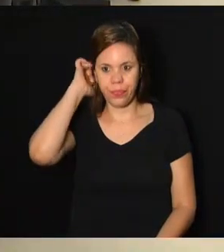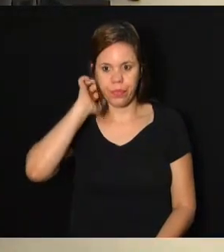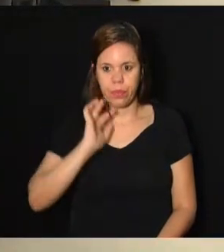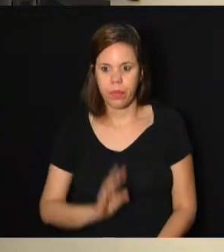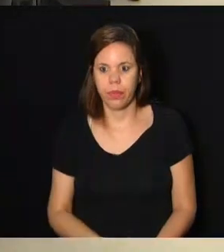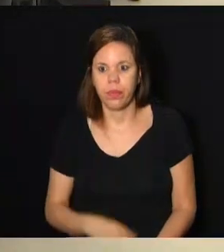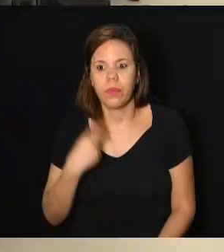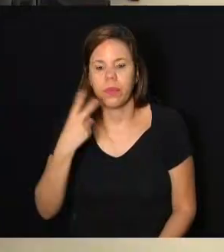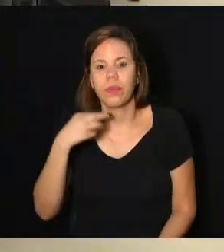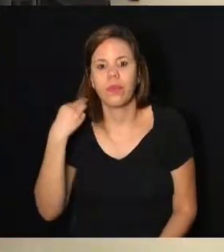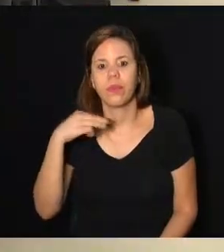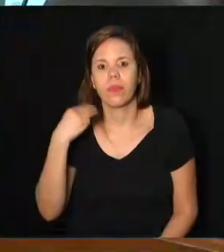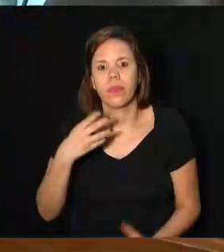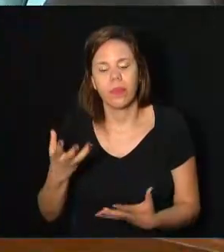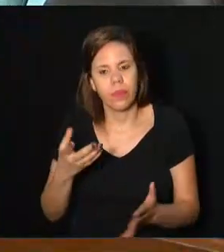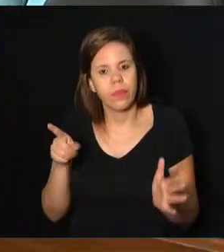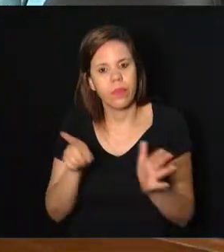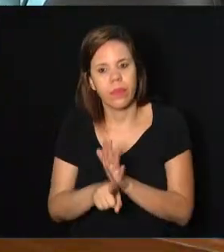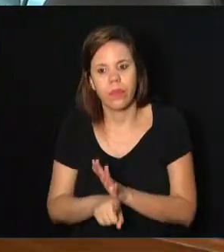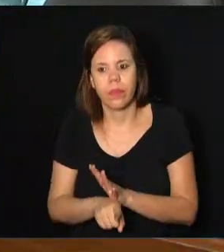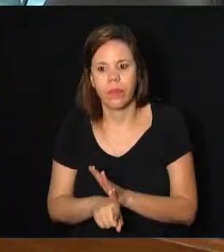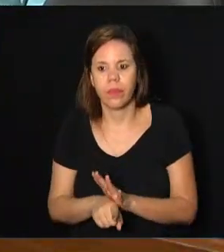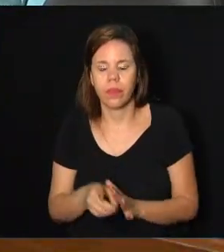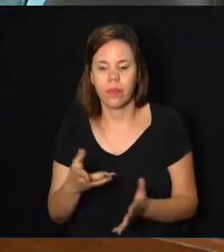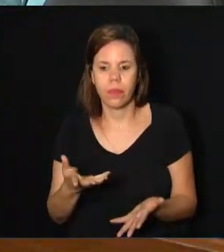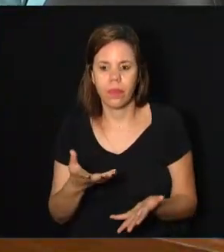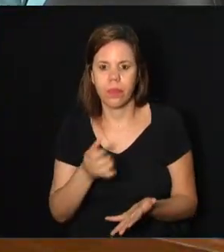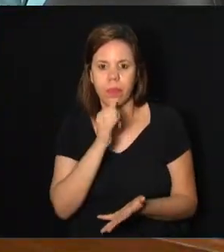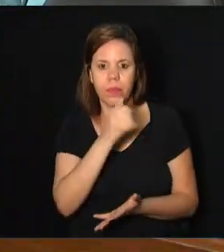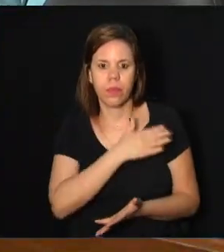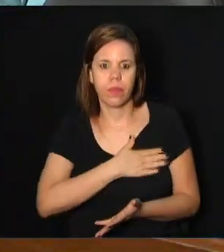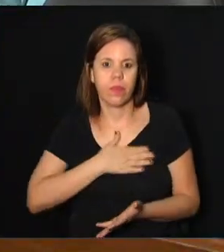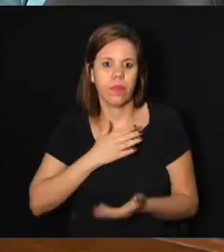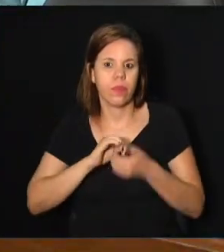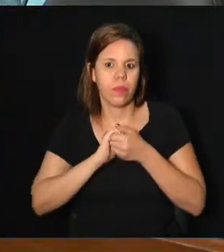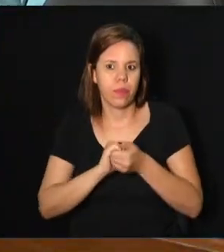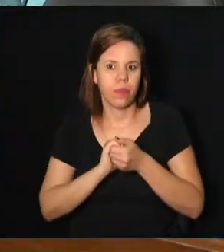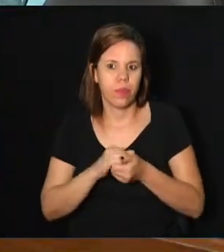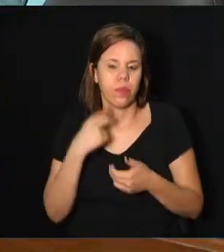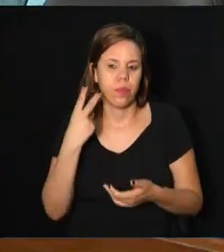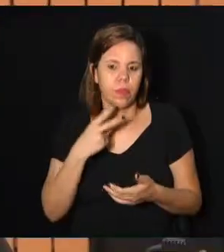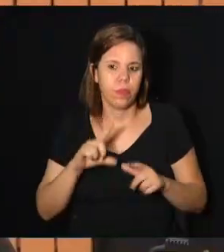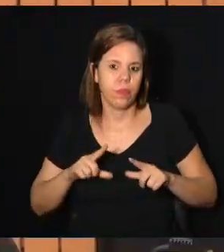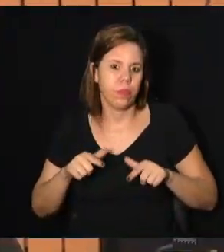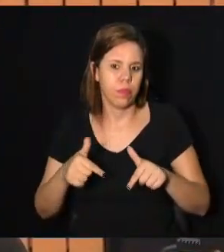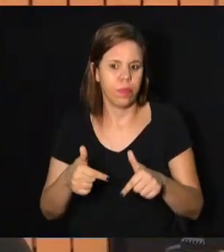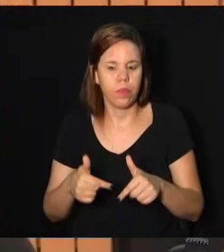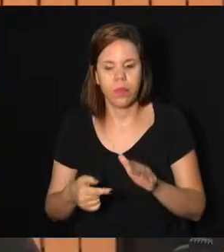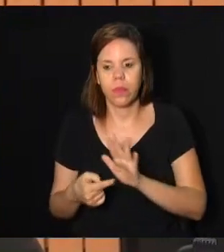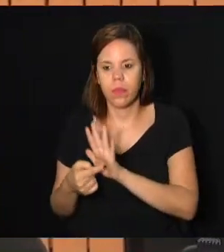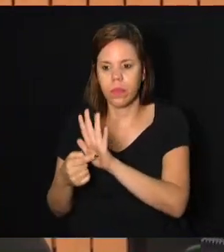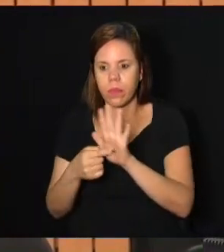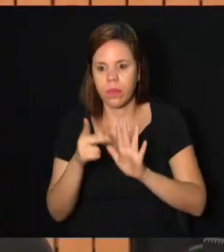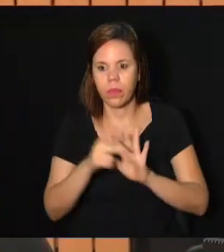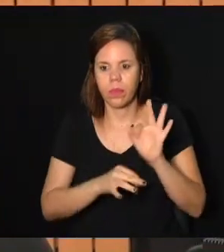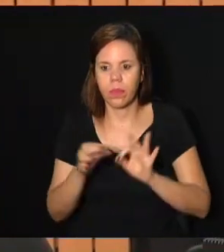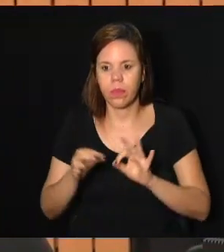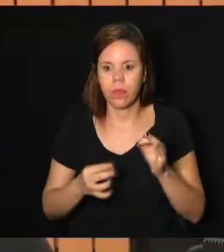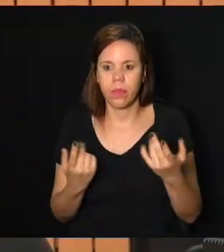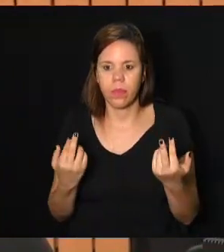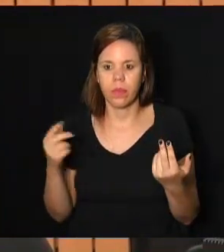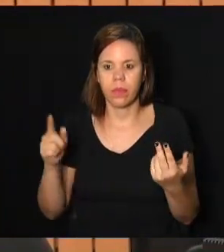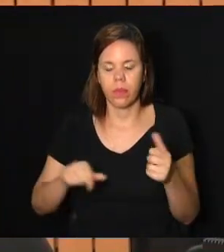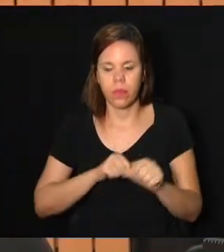questionamento? Vereador Zé Carlos, eu gostaria de saudar o vereador pela iniciativa de apresentar projetos